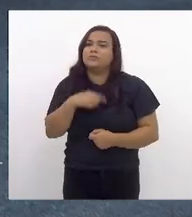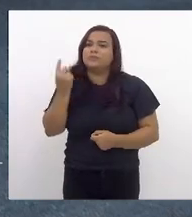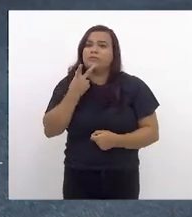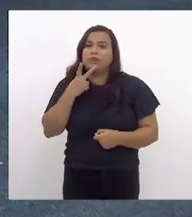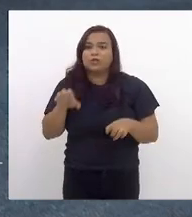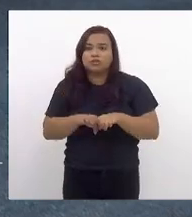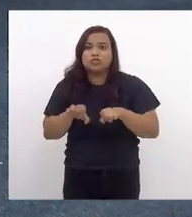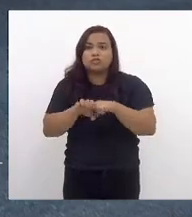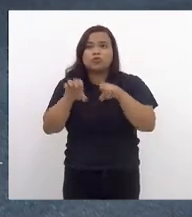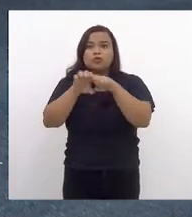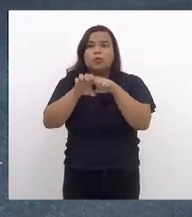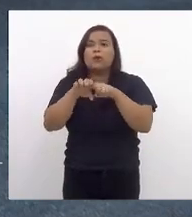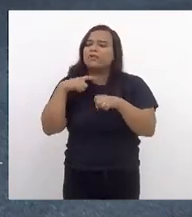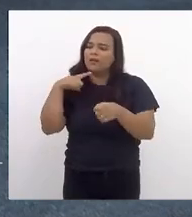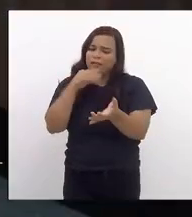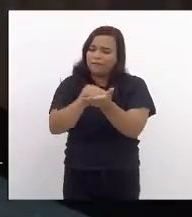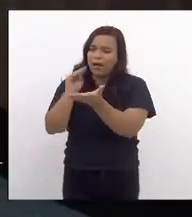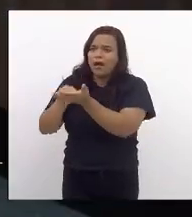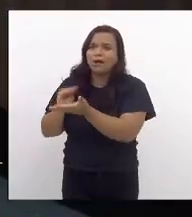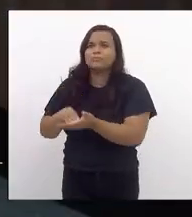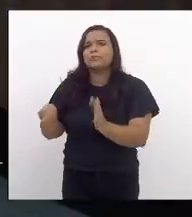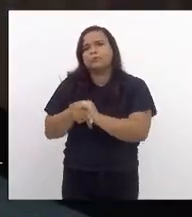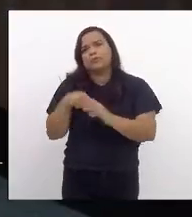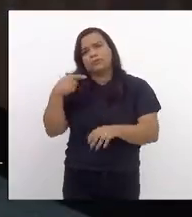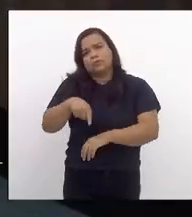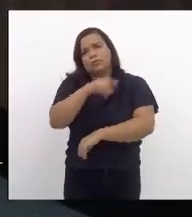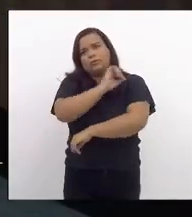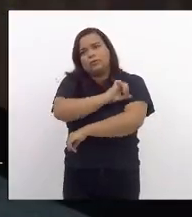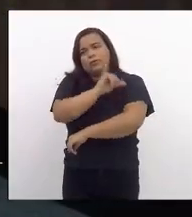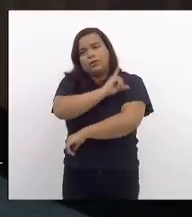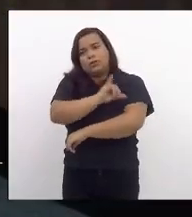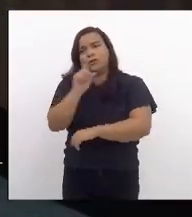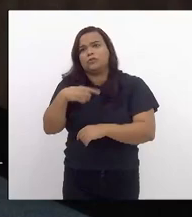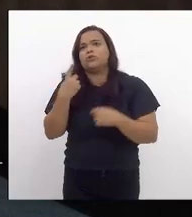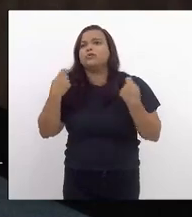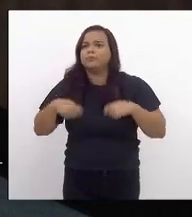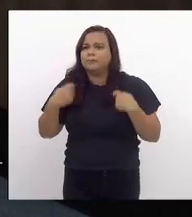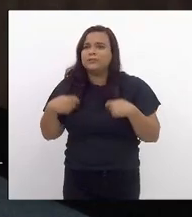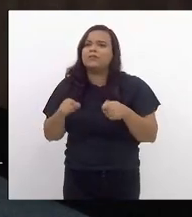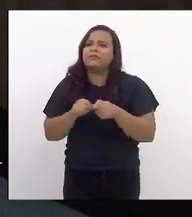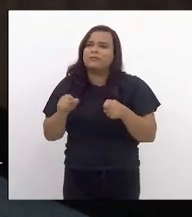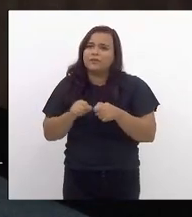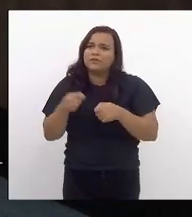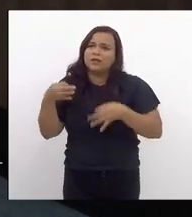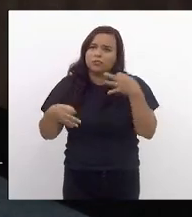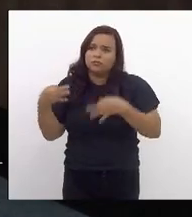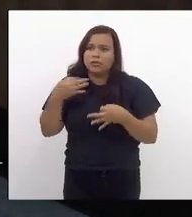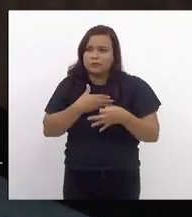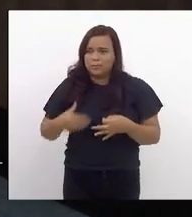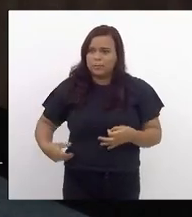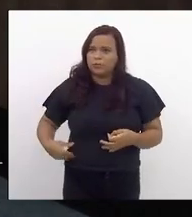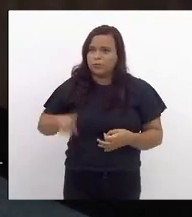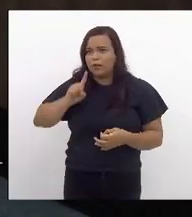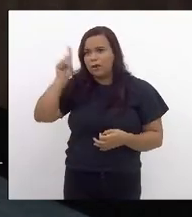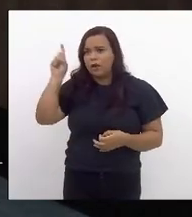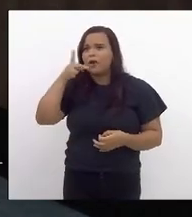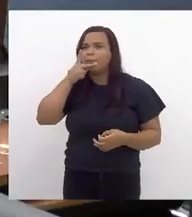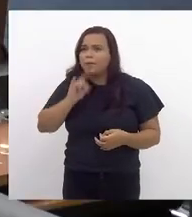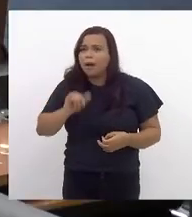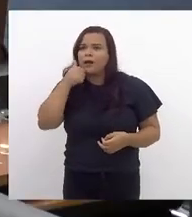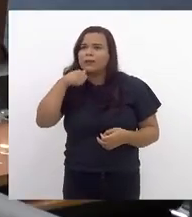sendo precarizada. Então, que a gente possa realizar uma audiência pública. Aqui estão os pais e as